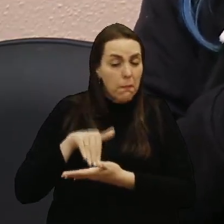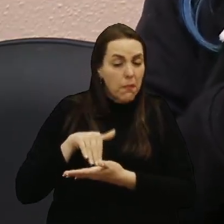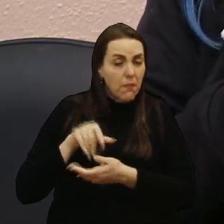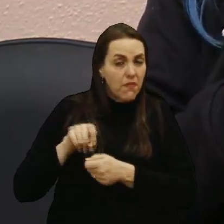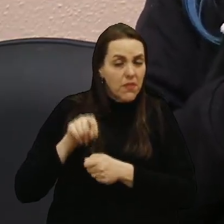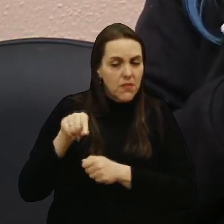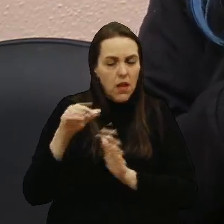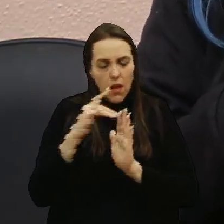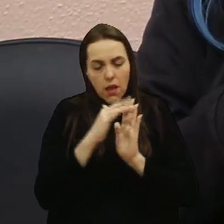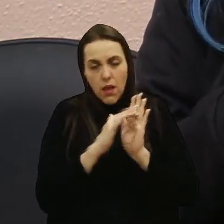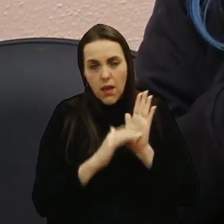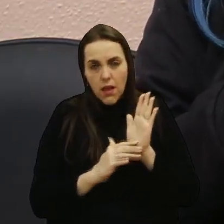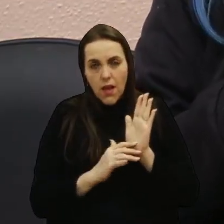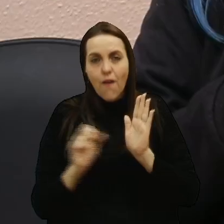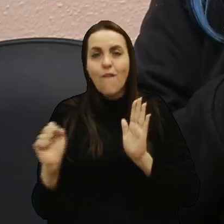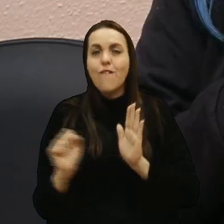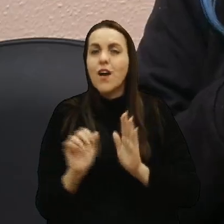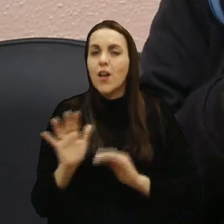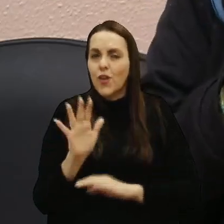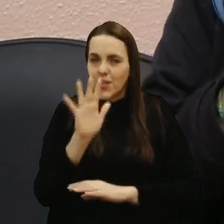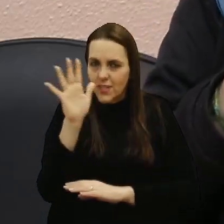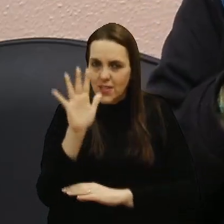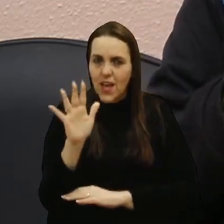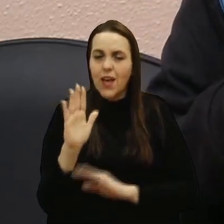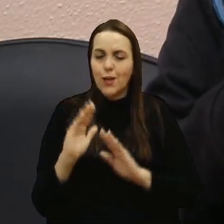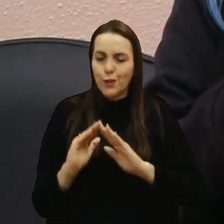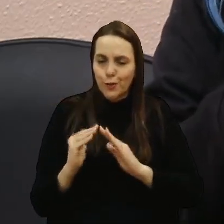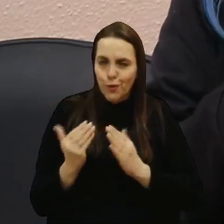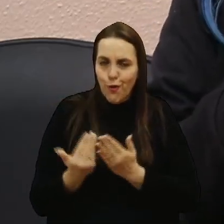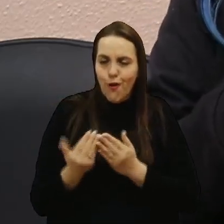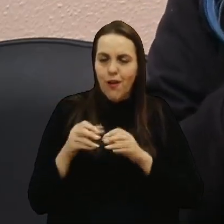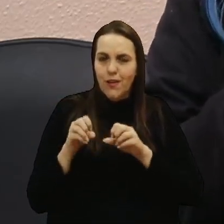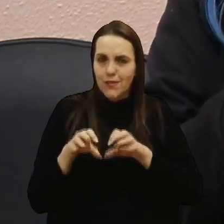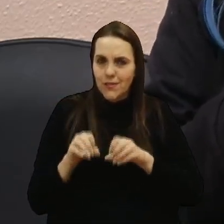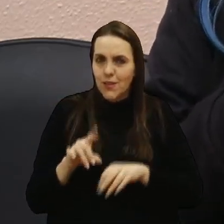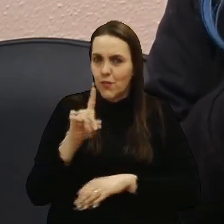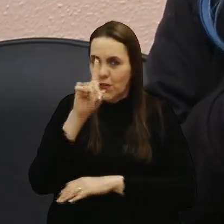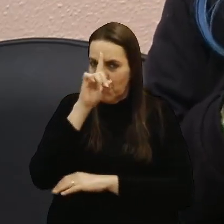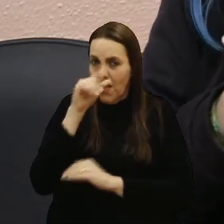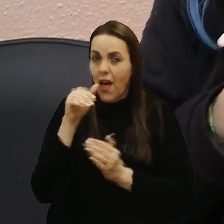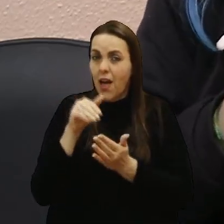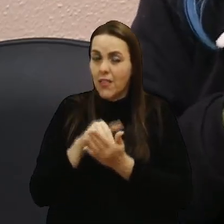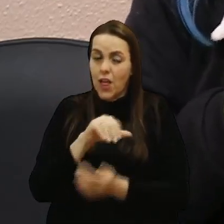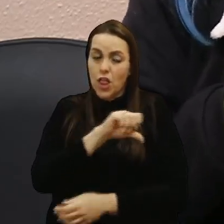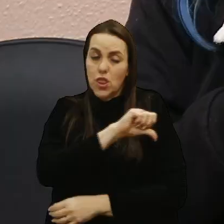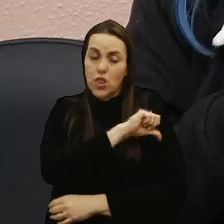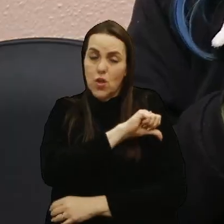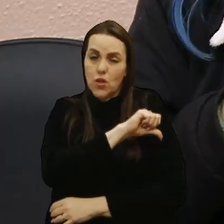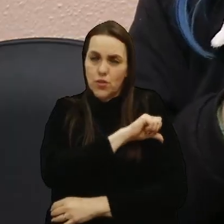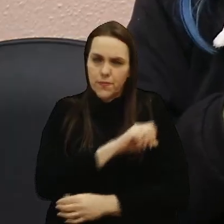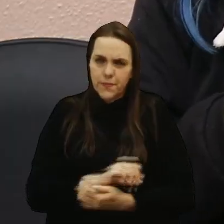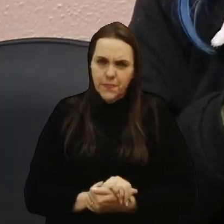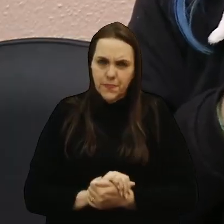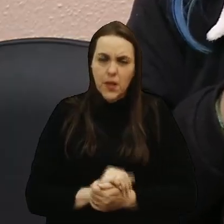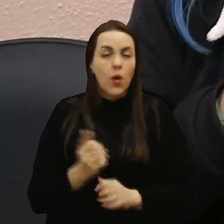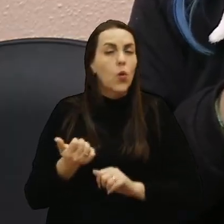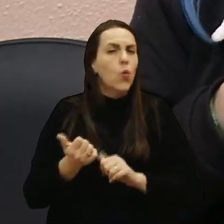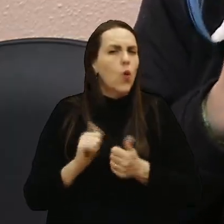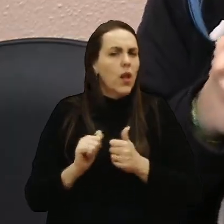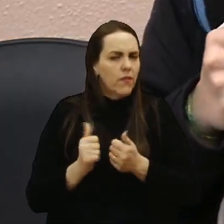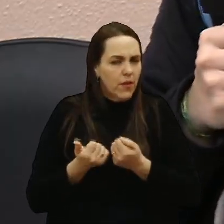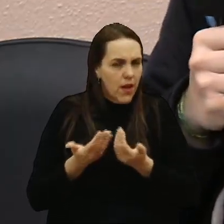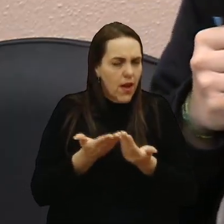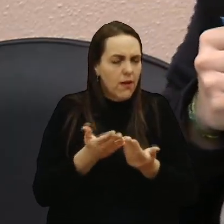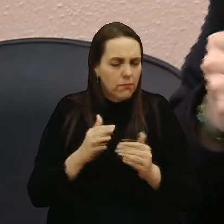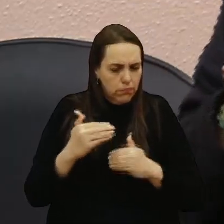estava escrito, valorizar a escola, o ensino fundamental até os 9º anos, qualificar. E o